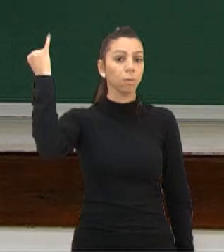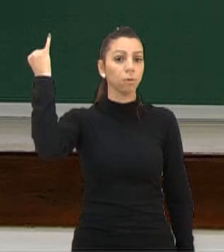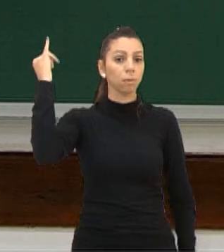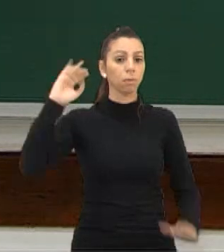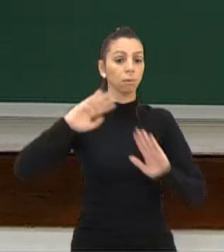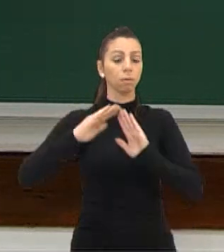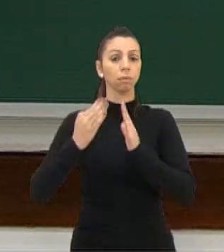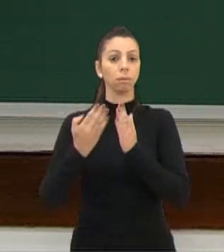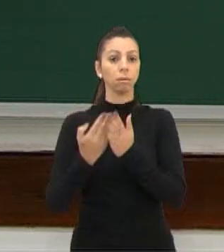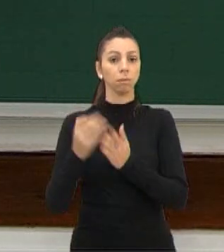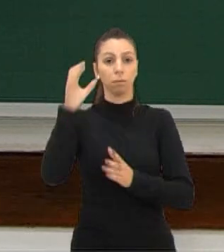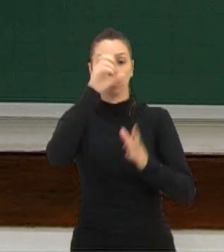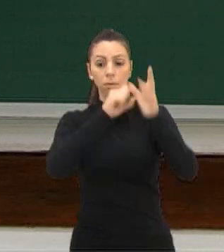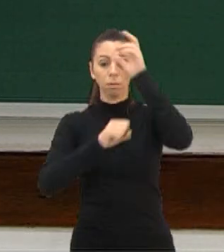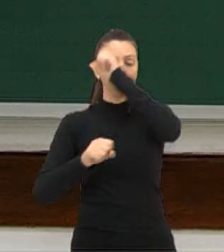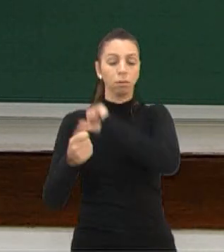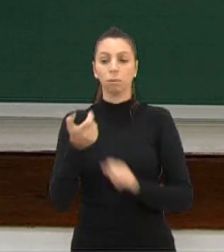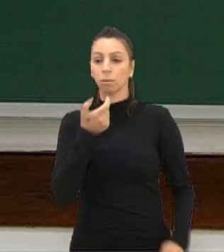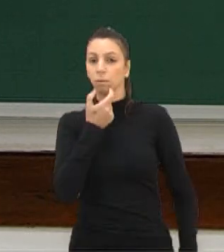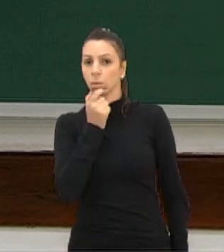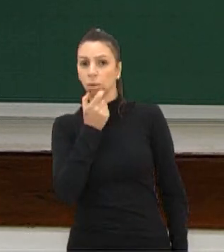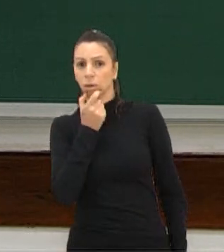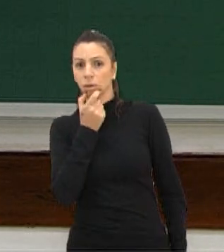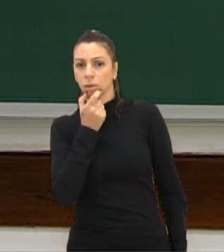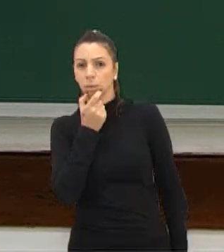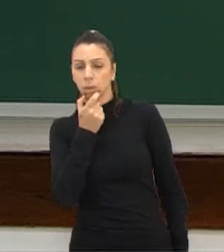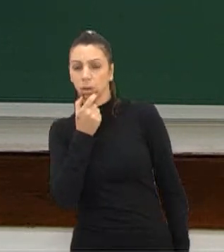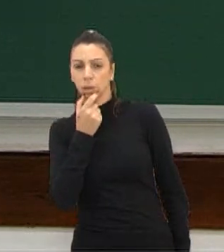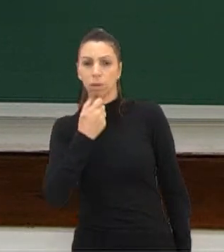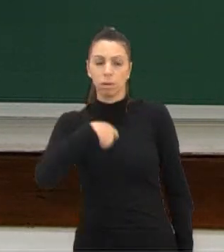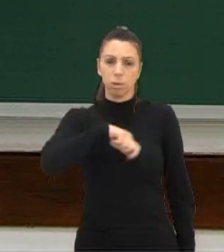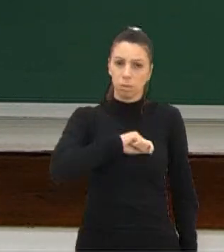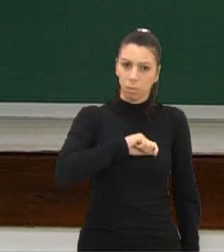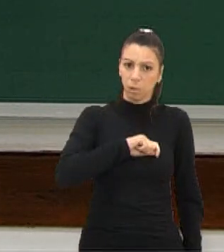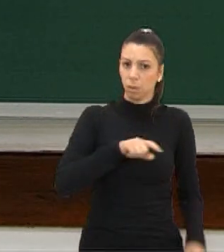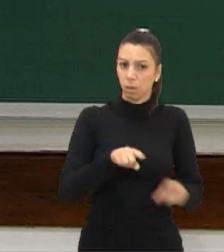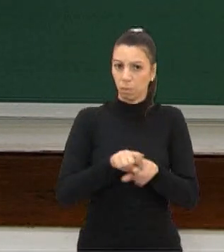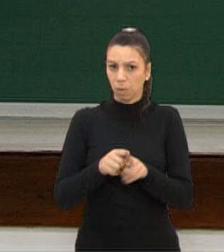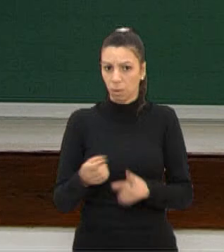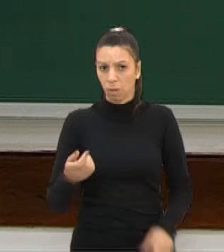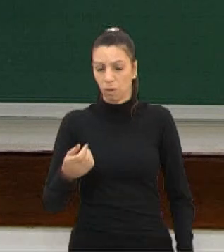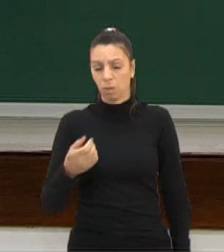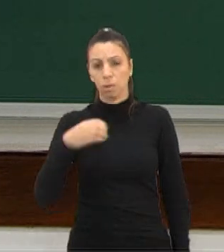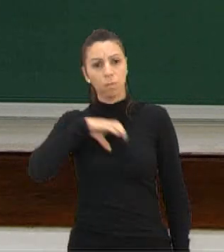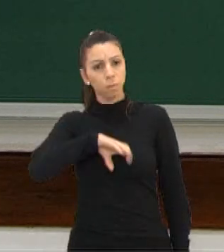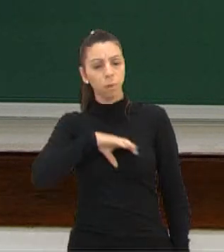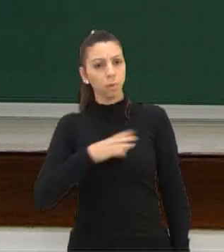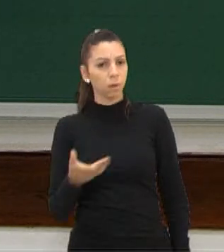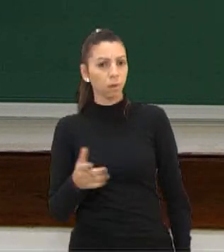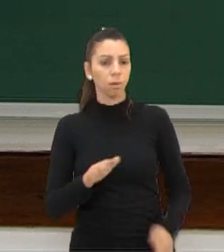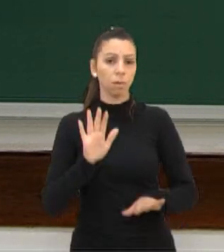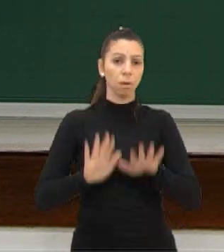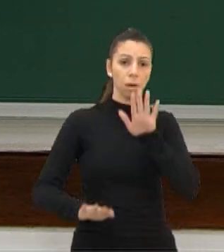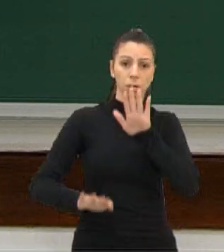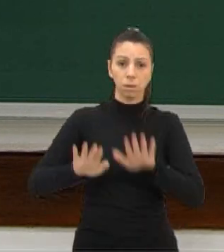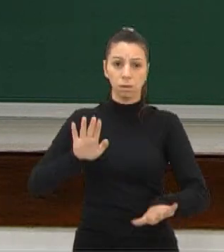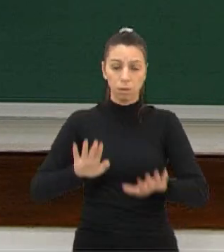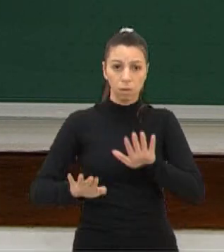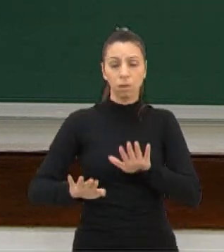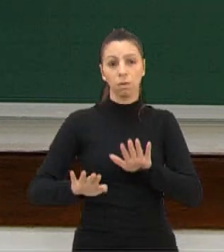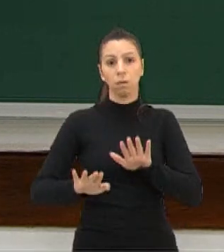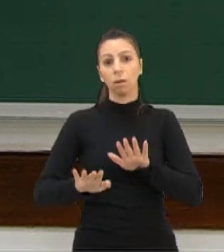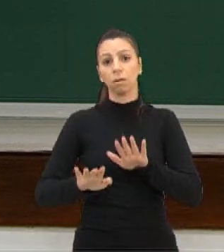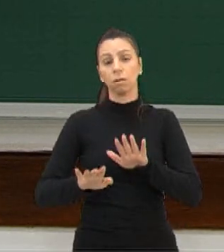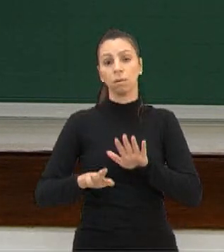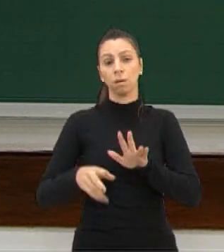em relação ao aprendizado do inglês ou do espanhol, ou né, até mesmo do português como primeira língua? Às vezes você vai ter a língua indígena